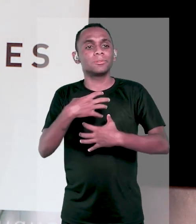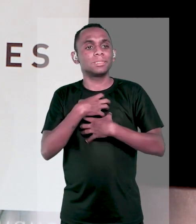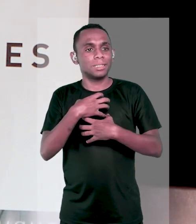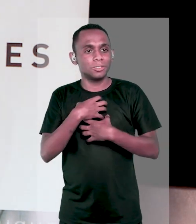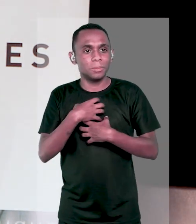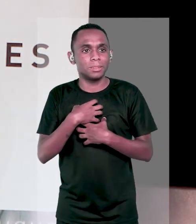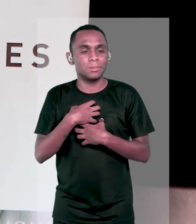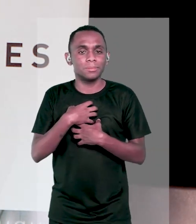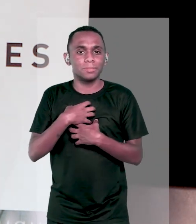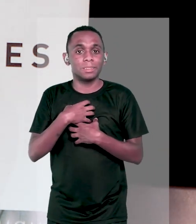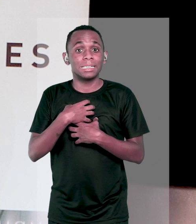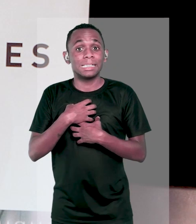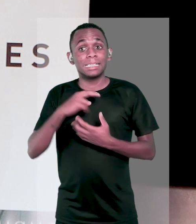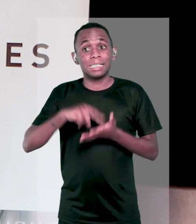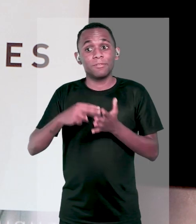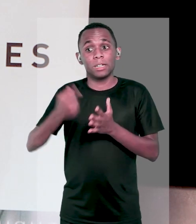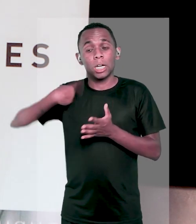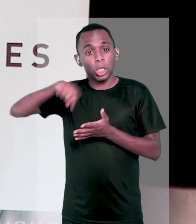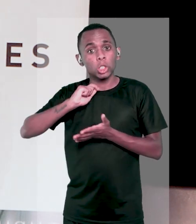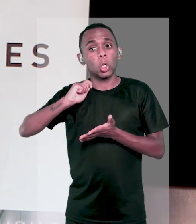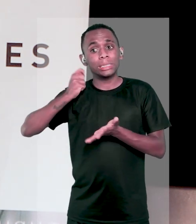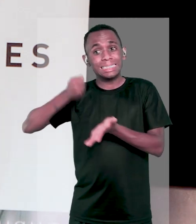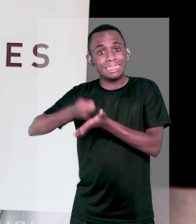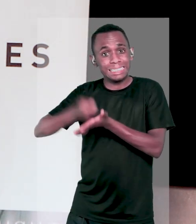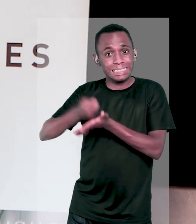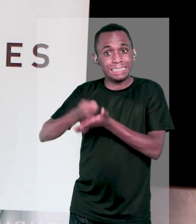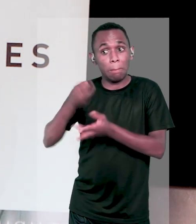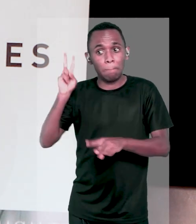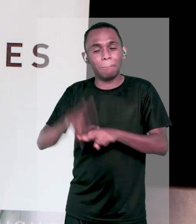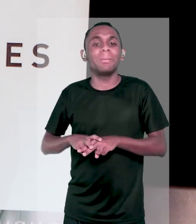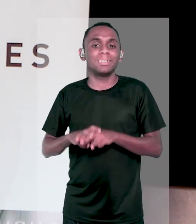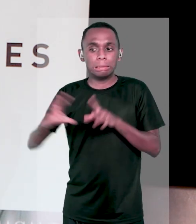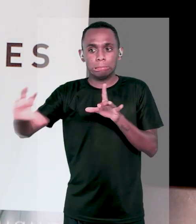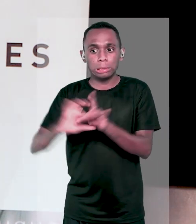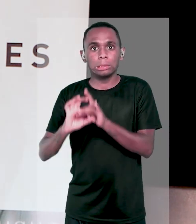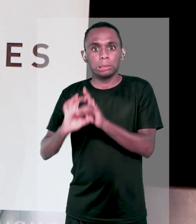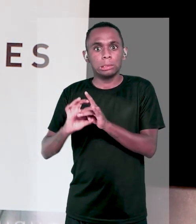hoje em polarização polarização política por exemplo